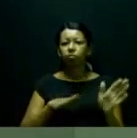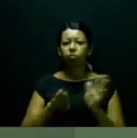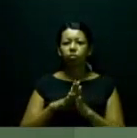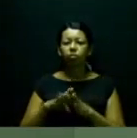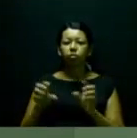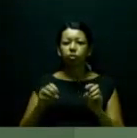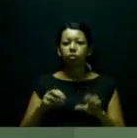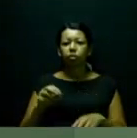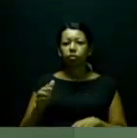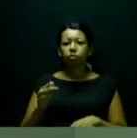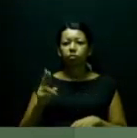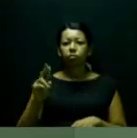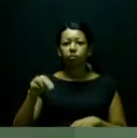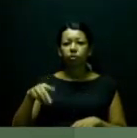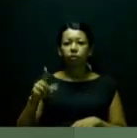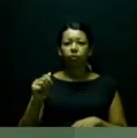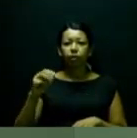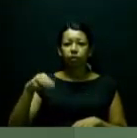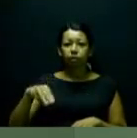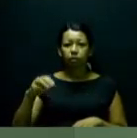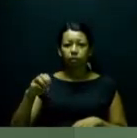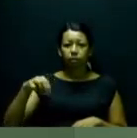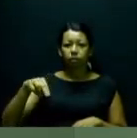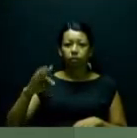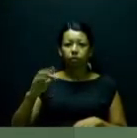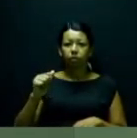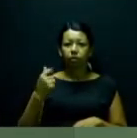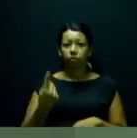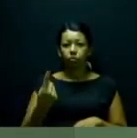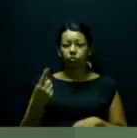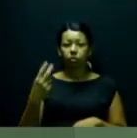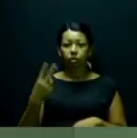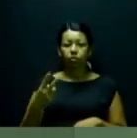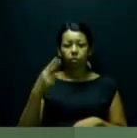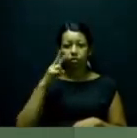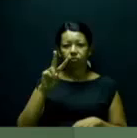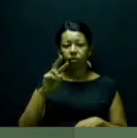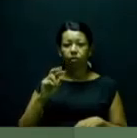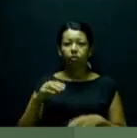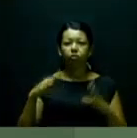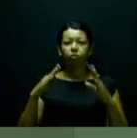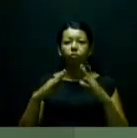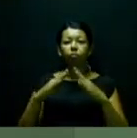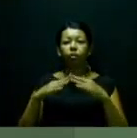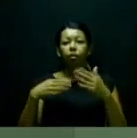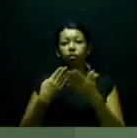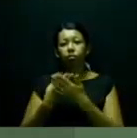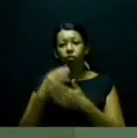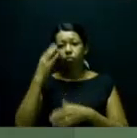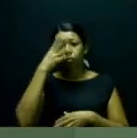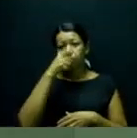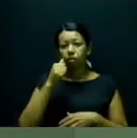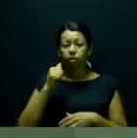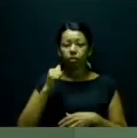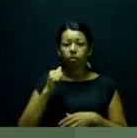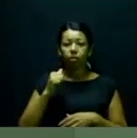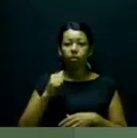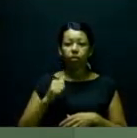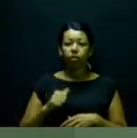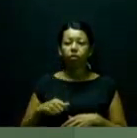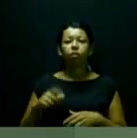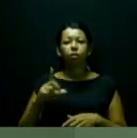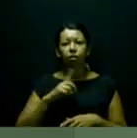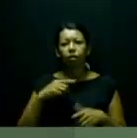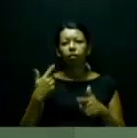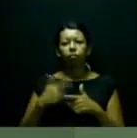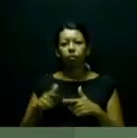ensino fundamental 1 e fundamental 2, e você vê uma escola bonita, com elevador, as instalações físicas, claro que tem